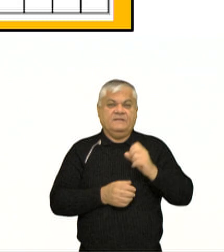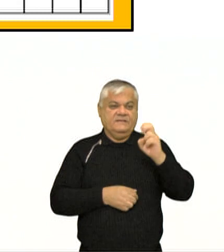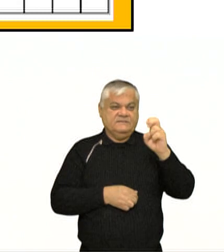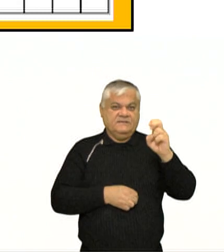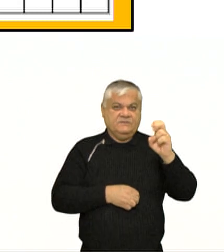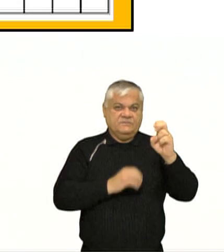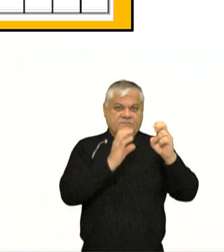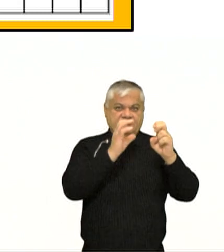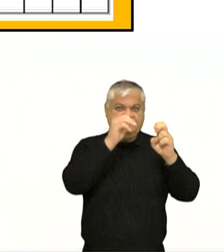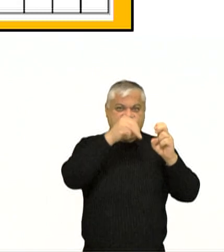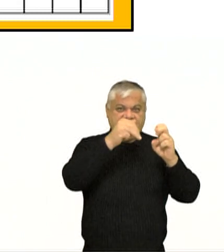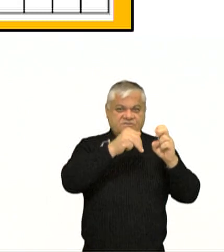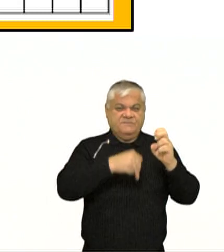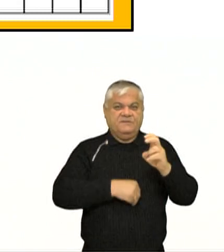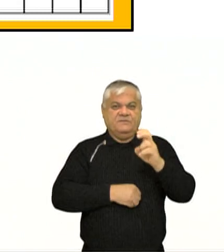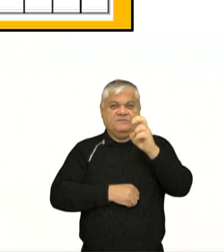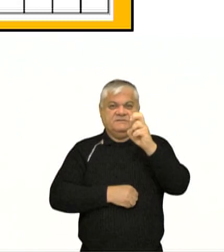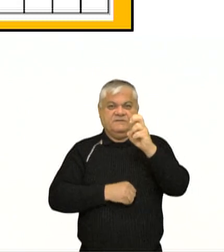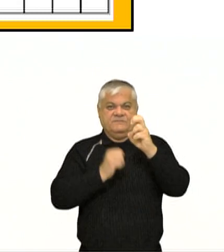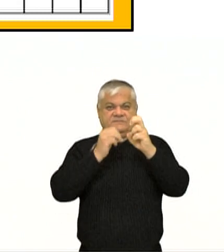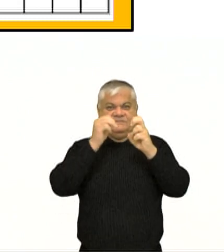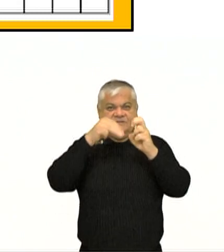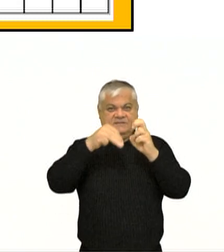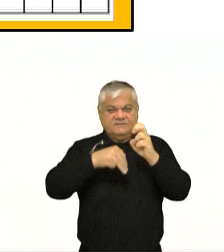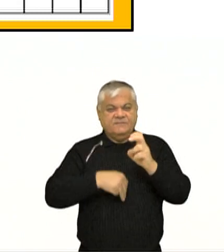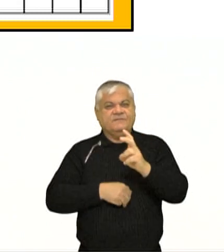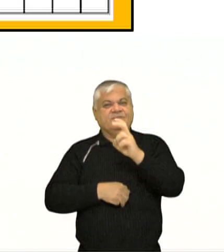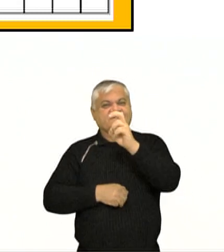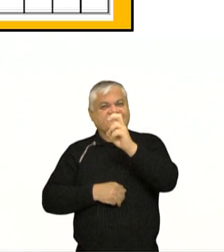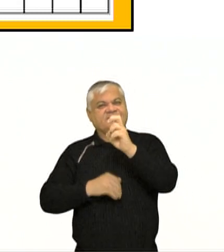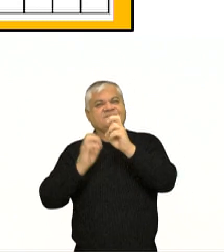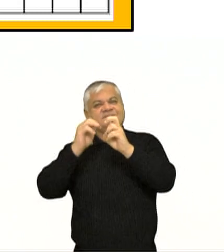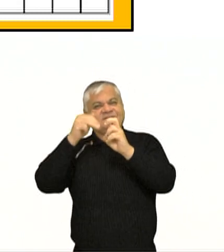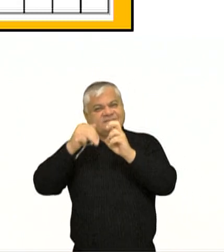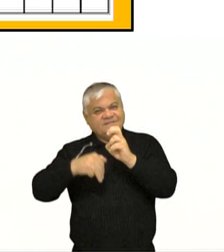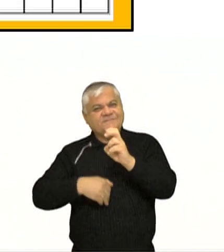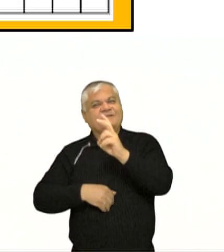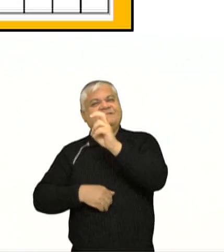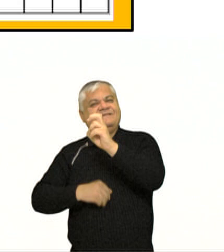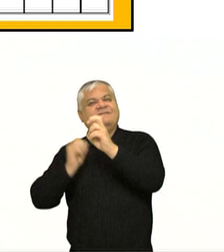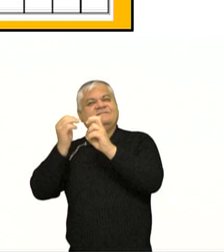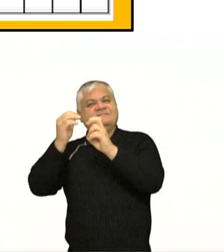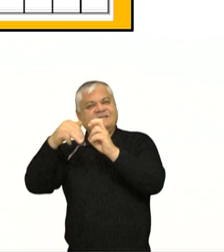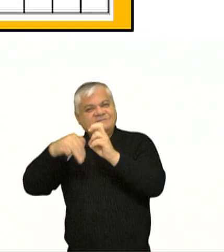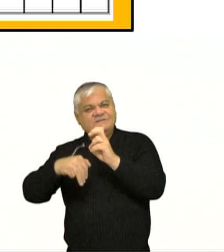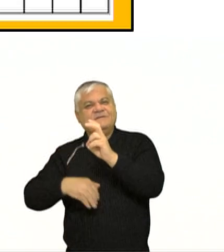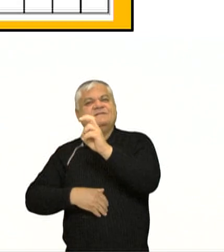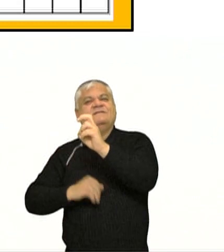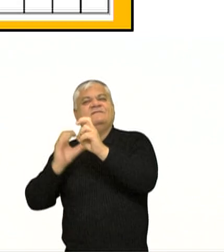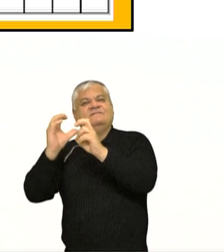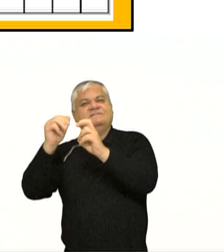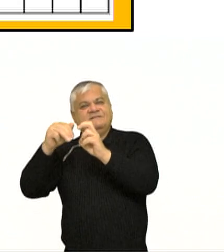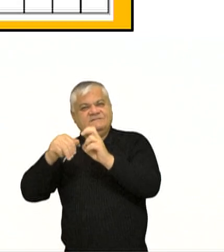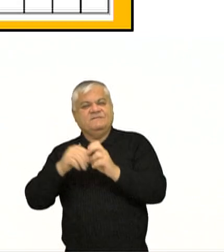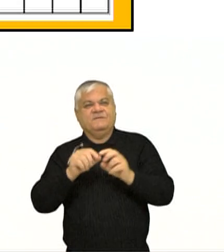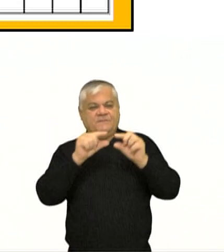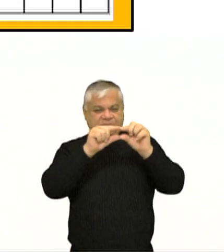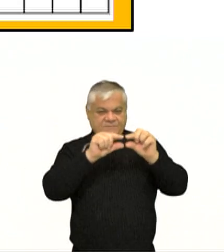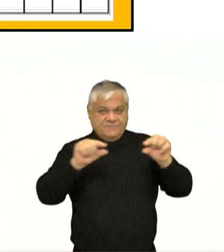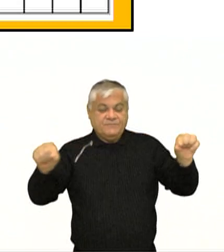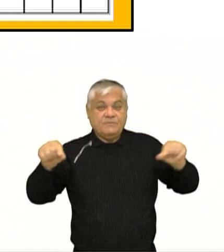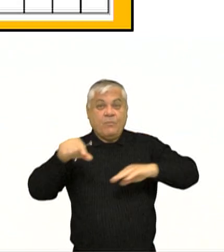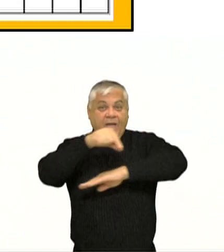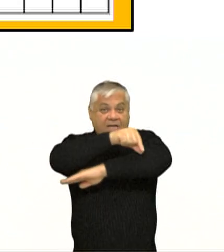centímetros. Trace cada reta ligando os pontos das fileiras e colunas com o auxílio da régua. Então eu